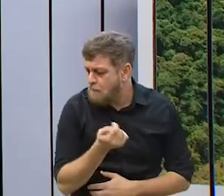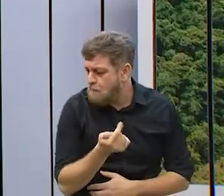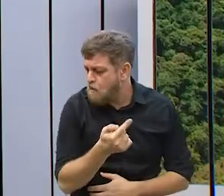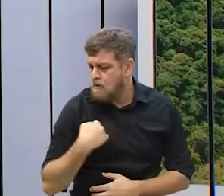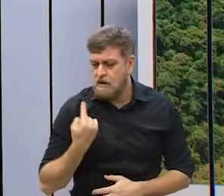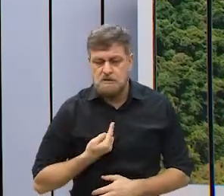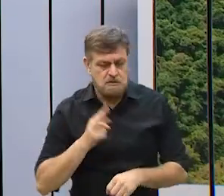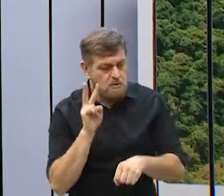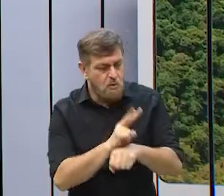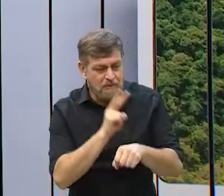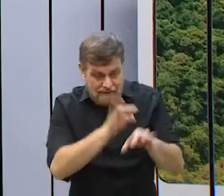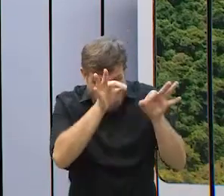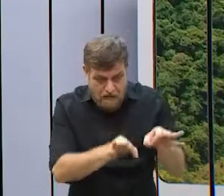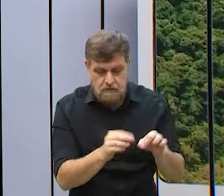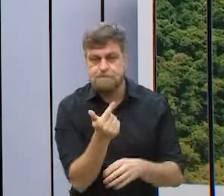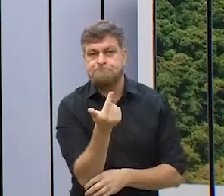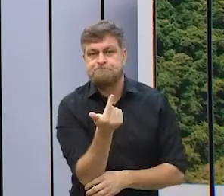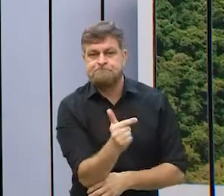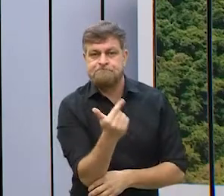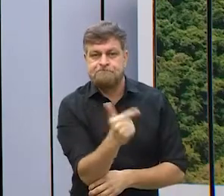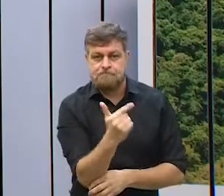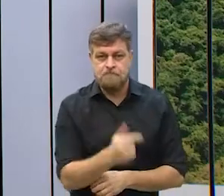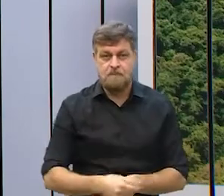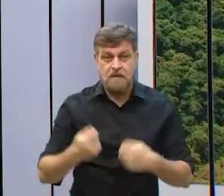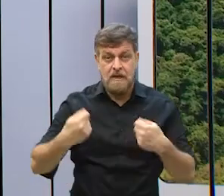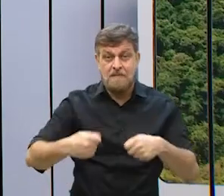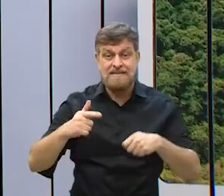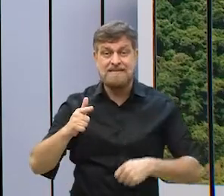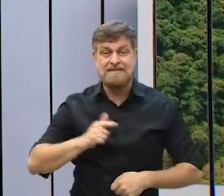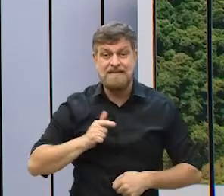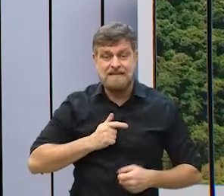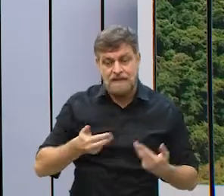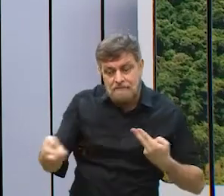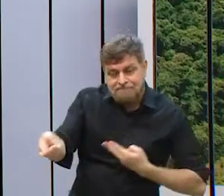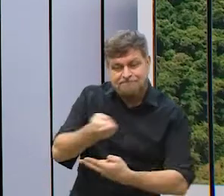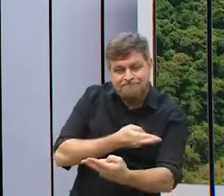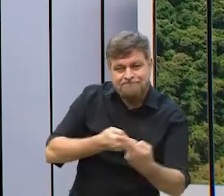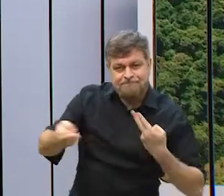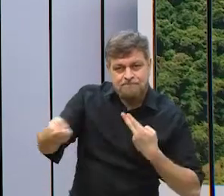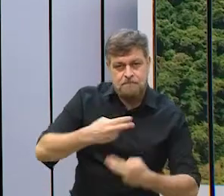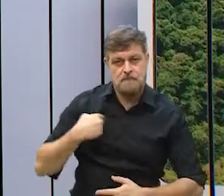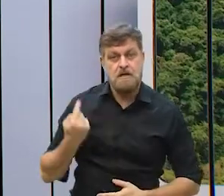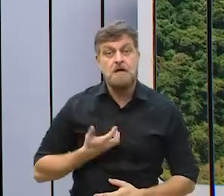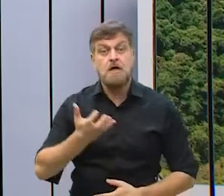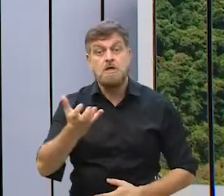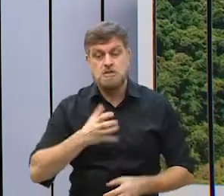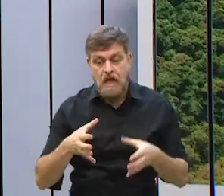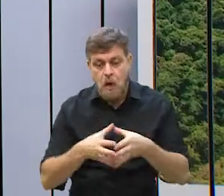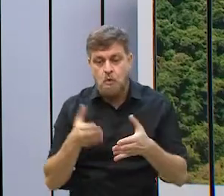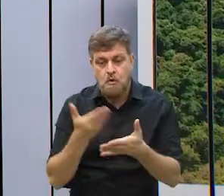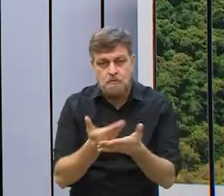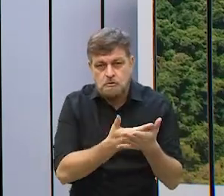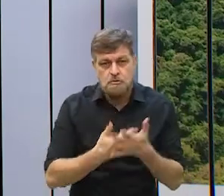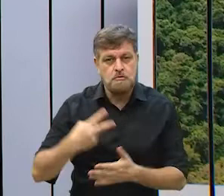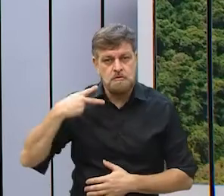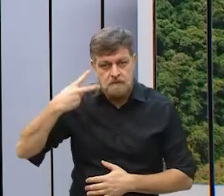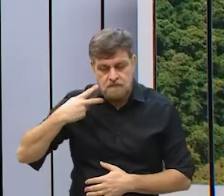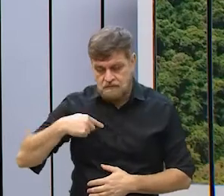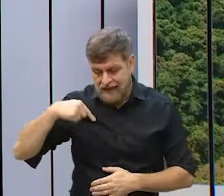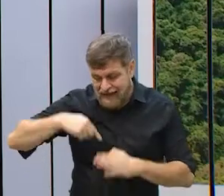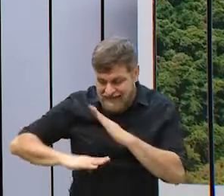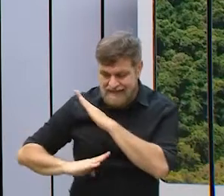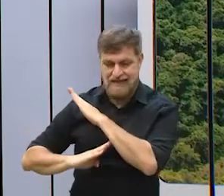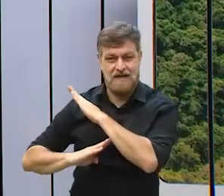o cuidado adequado. Precisa haver essa interação. É isso que a gente quer com a comissão, é isso que a gente quer com o trabalho aqui na